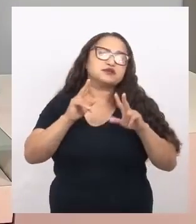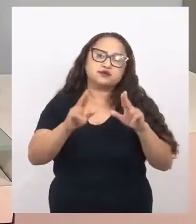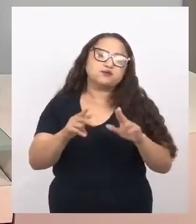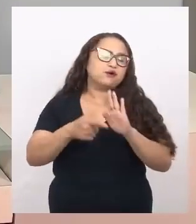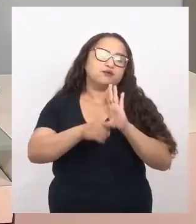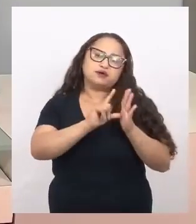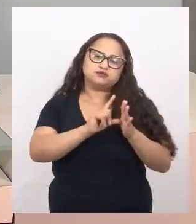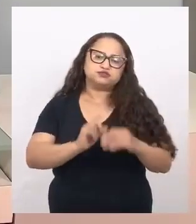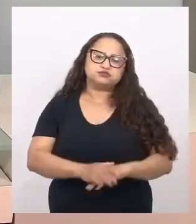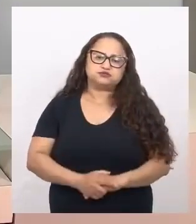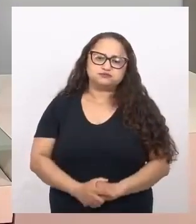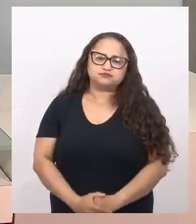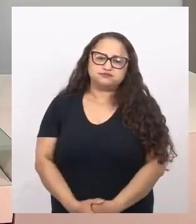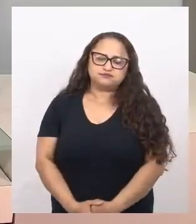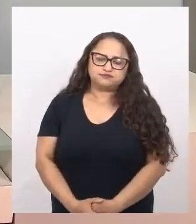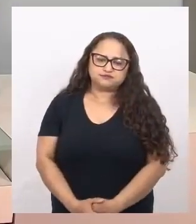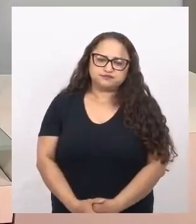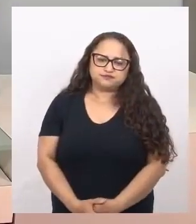Pode seguir.